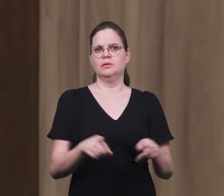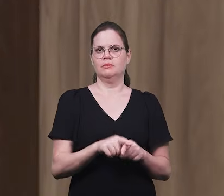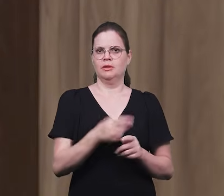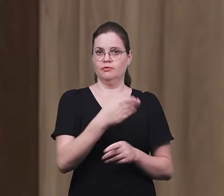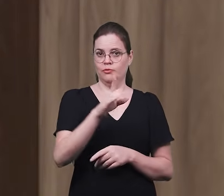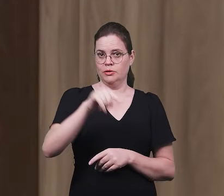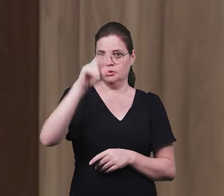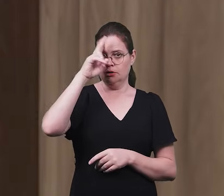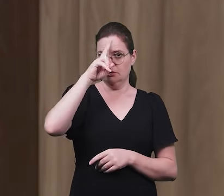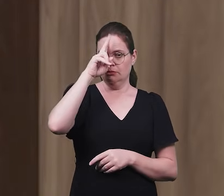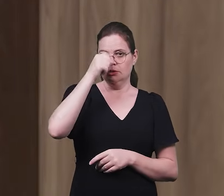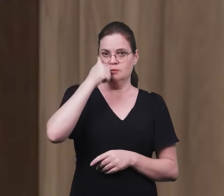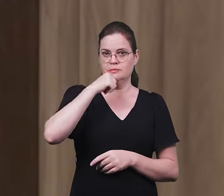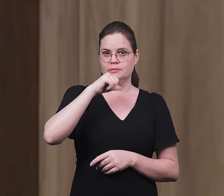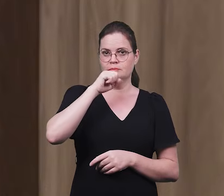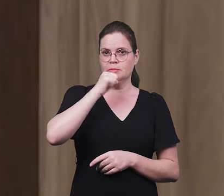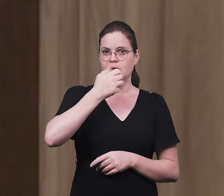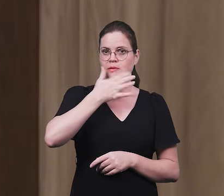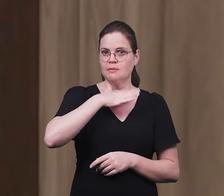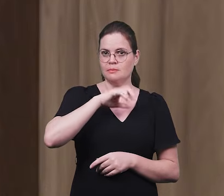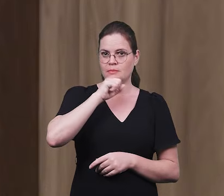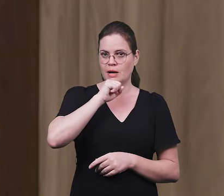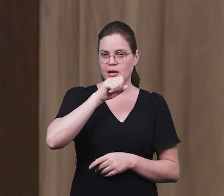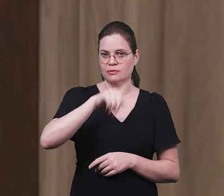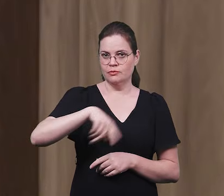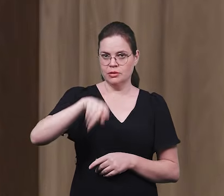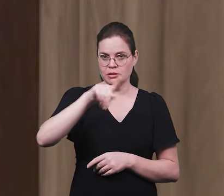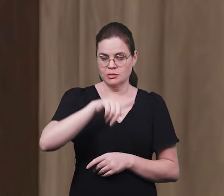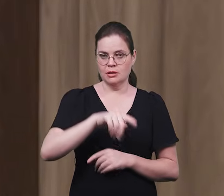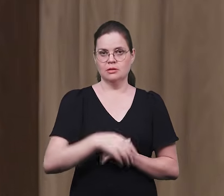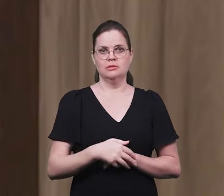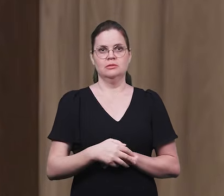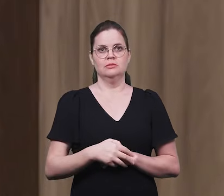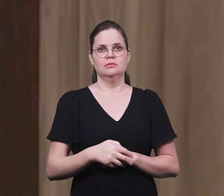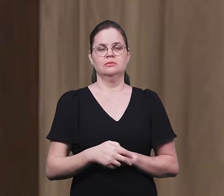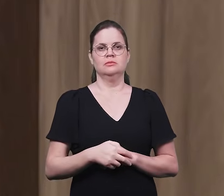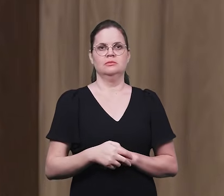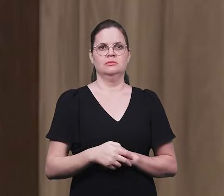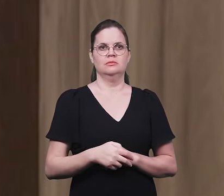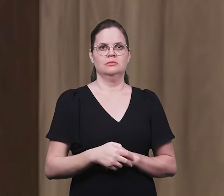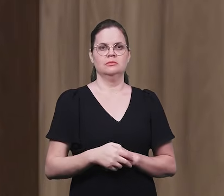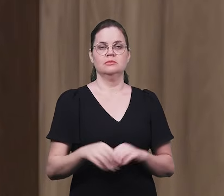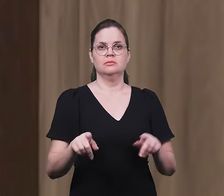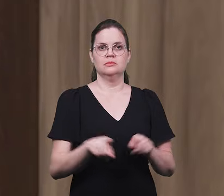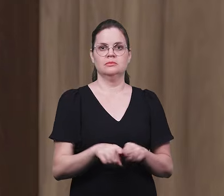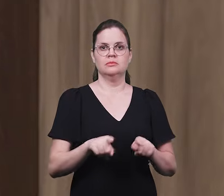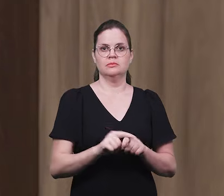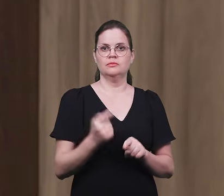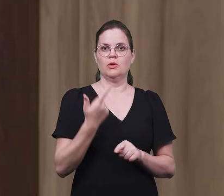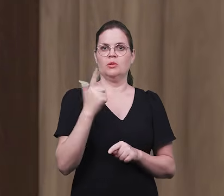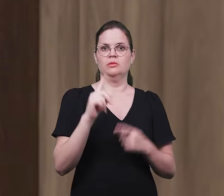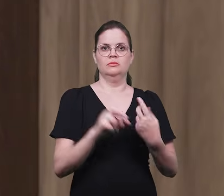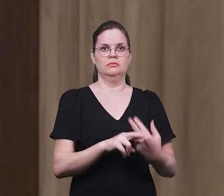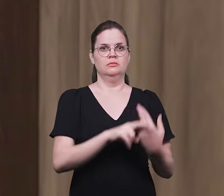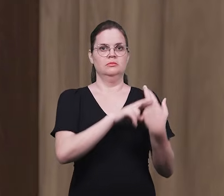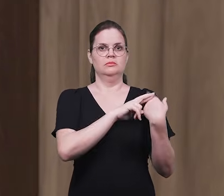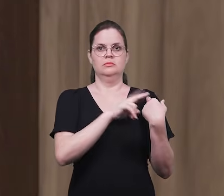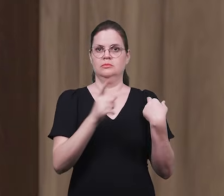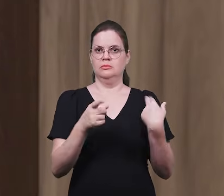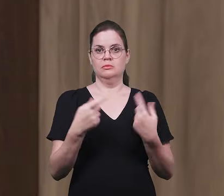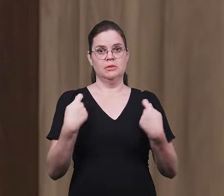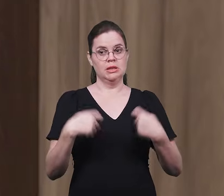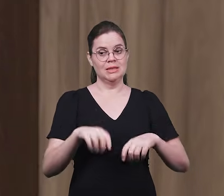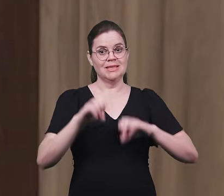aqui aos nossos pais, aos nossos irmãos, pais, mães e